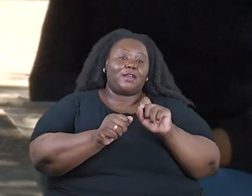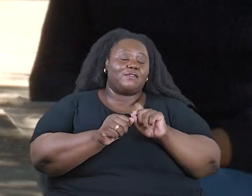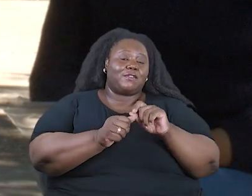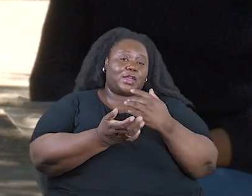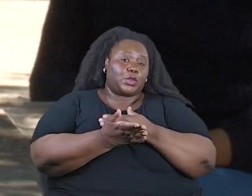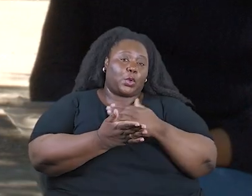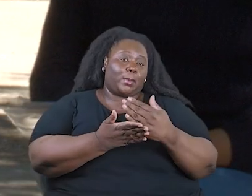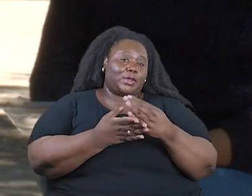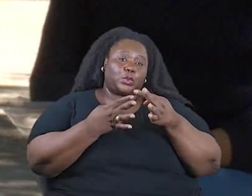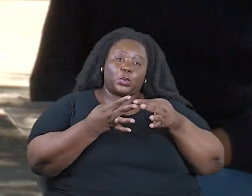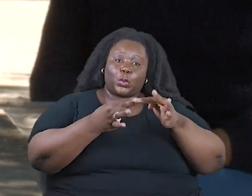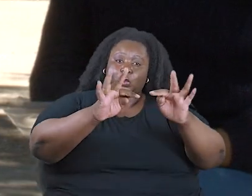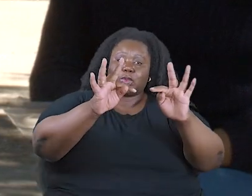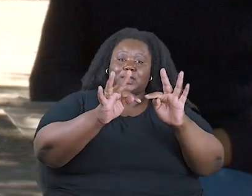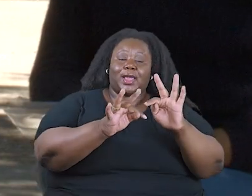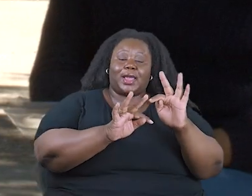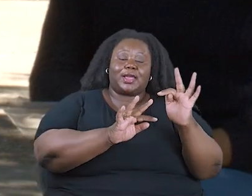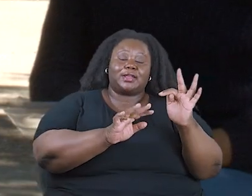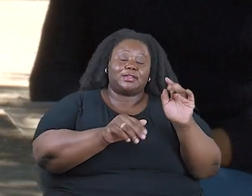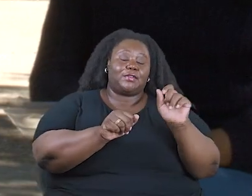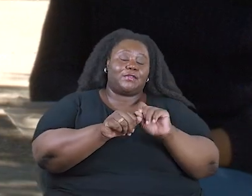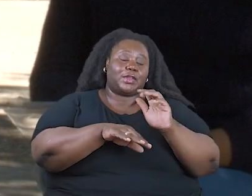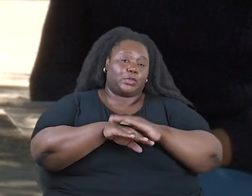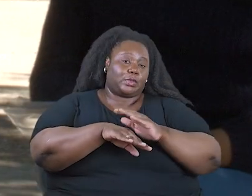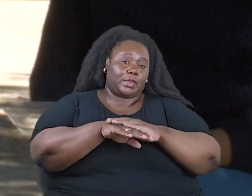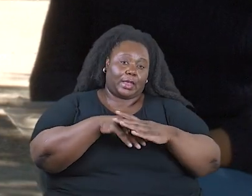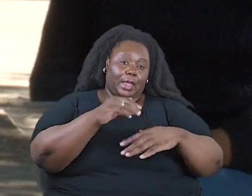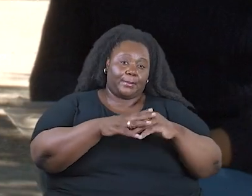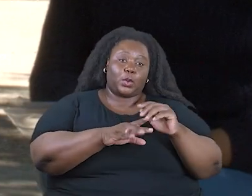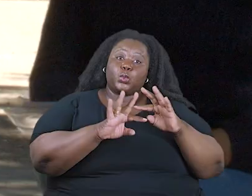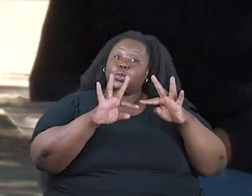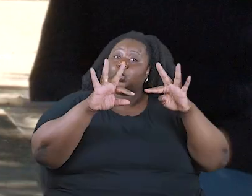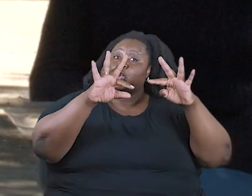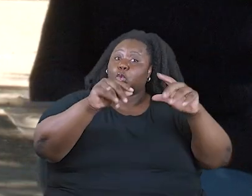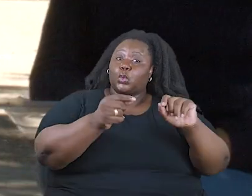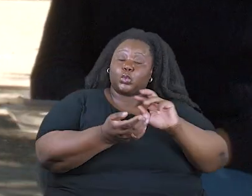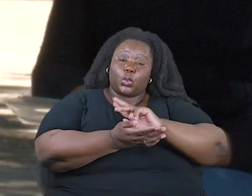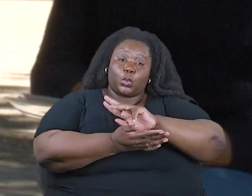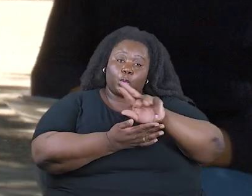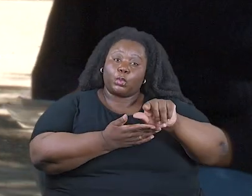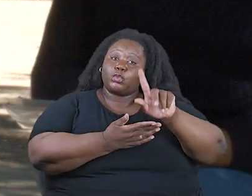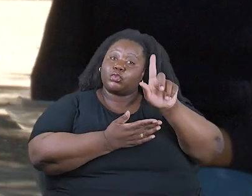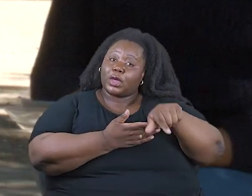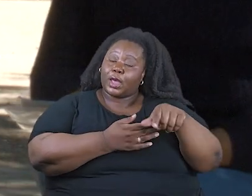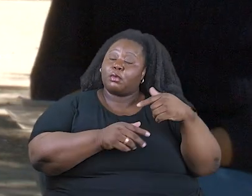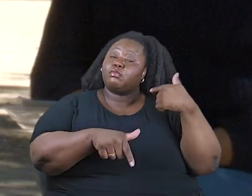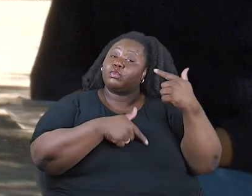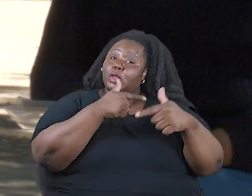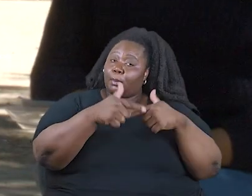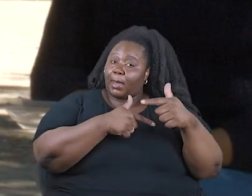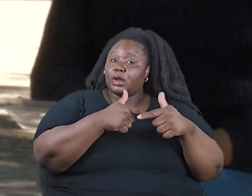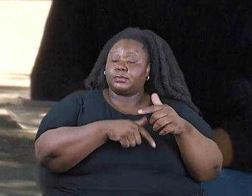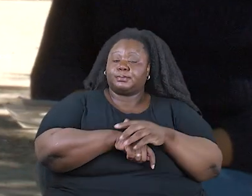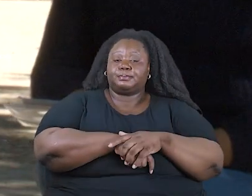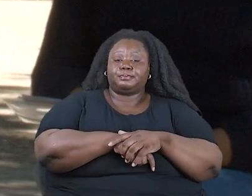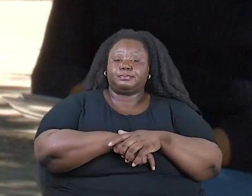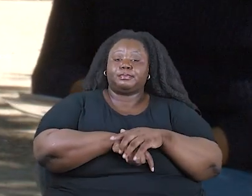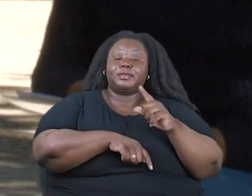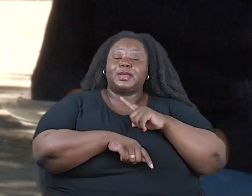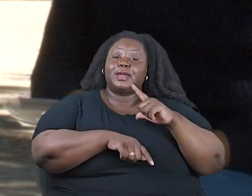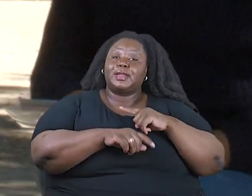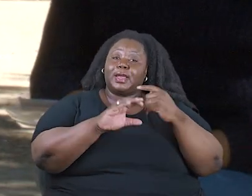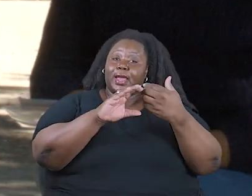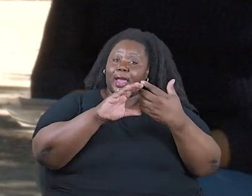de técnicas que são artesanais. Então, todo múltiplo é uma obra que ela tem como